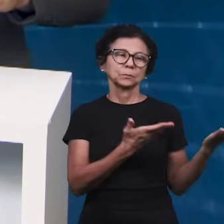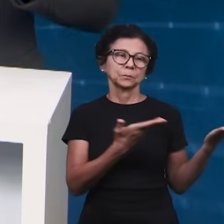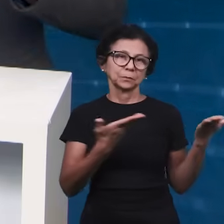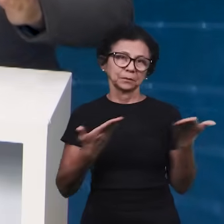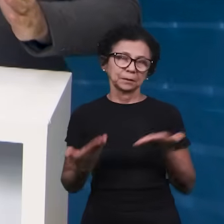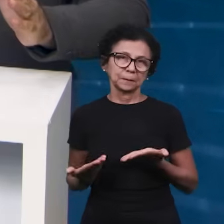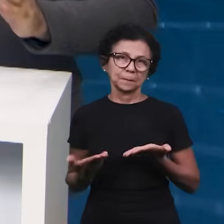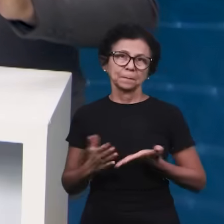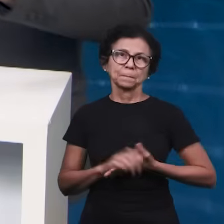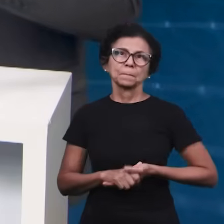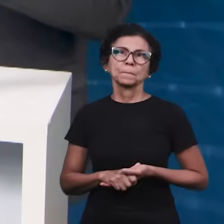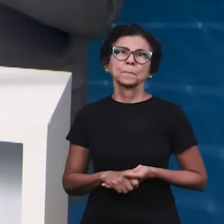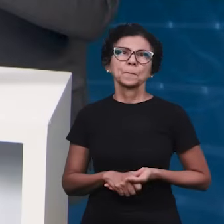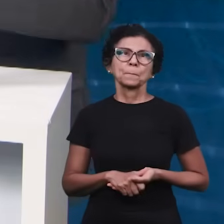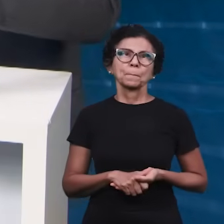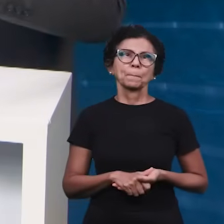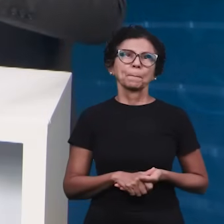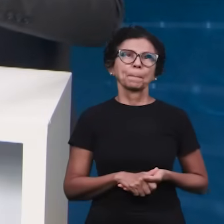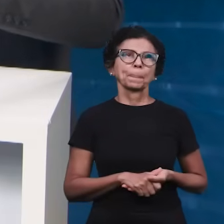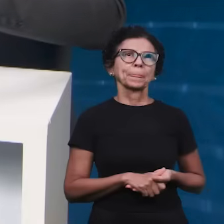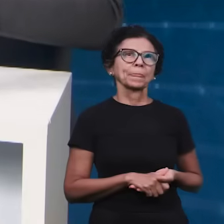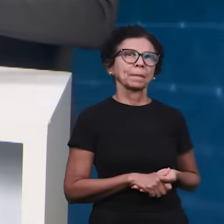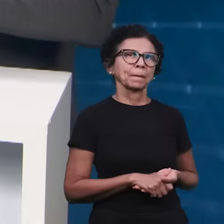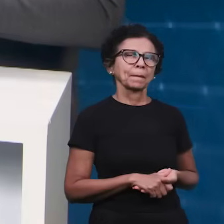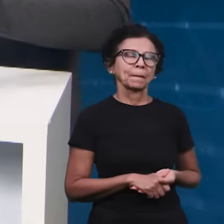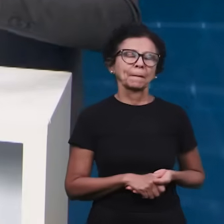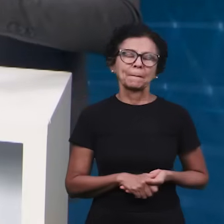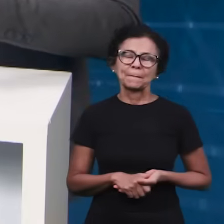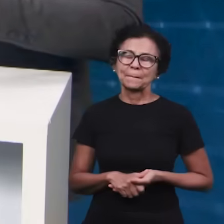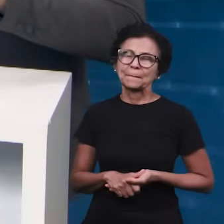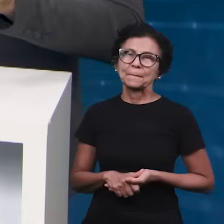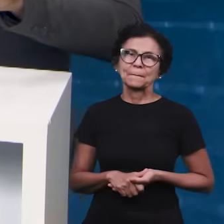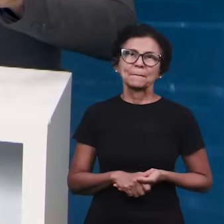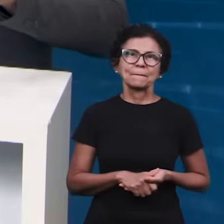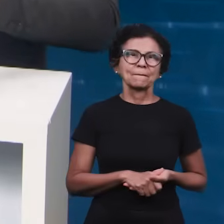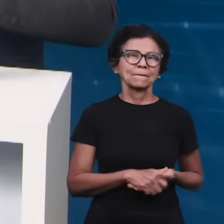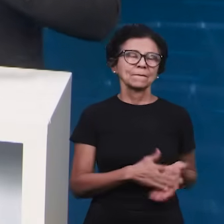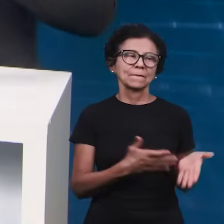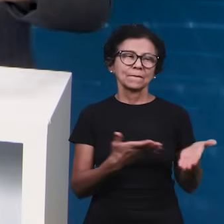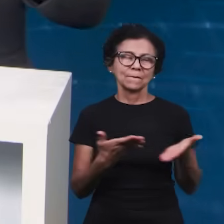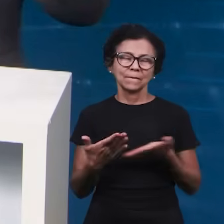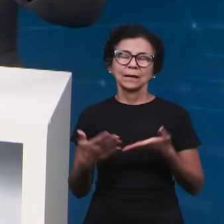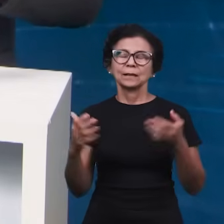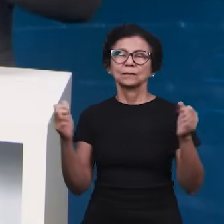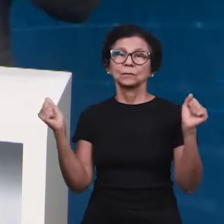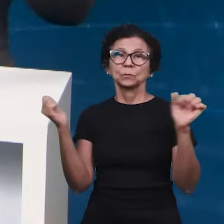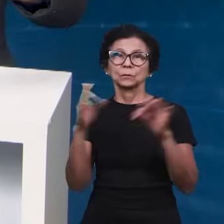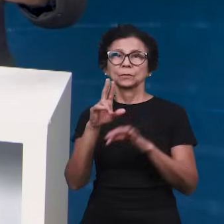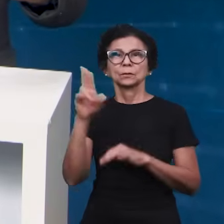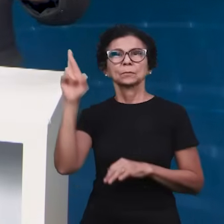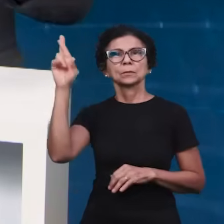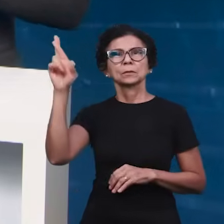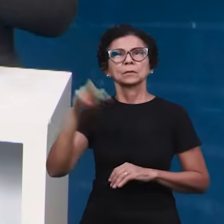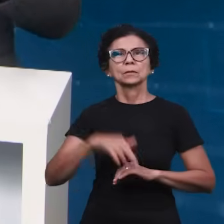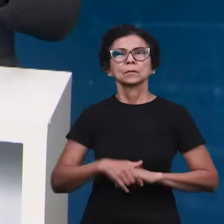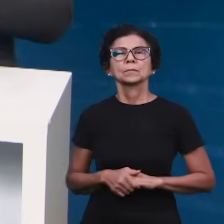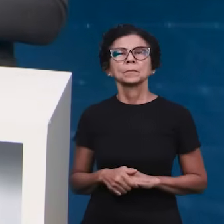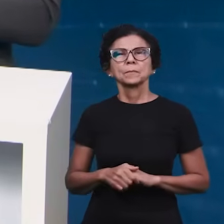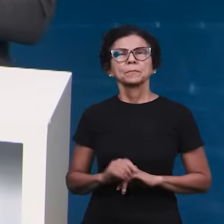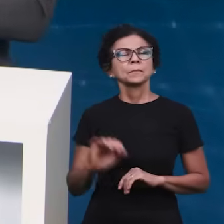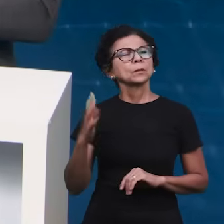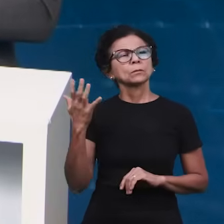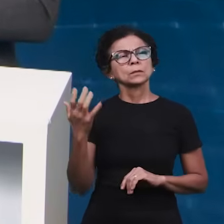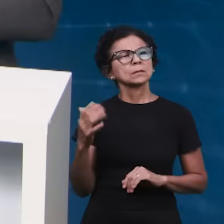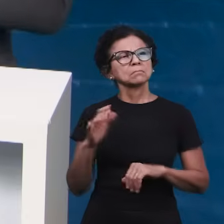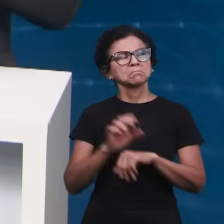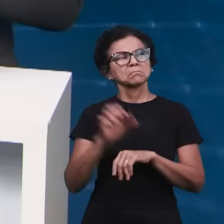Claudi, pode vir para cá, vem caminhando, porque é desse jeito que a gente chega, né? Caminhando, verdade. Glorificando o nome do Senhor. Conta pra gente aí tudo